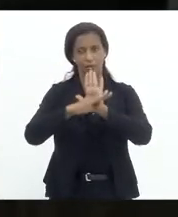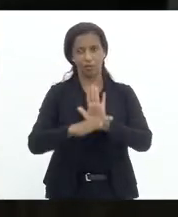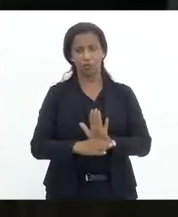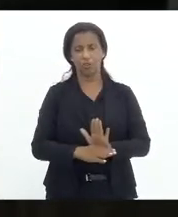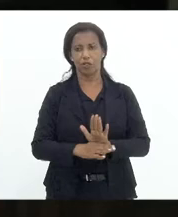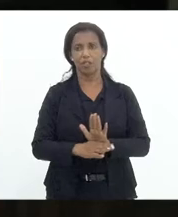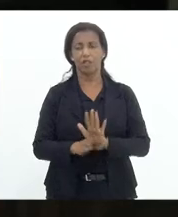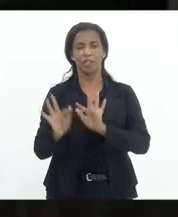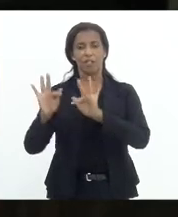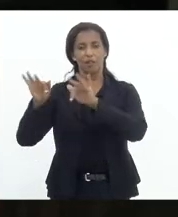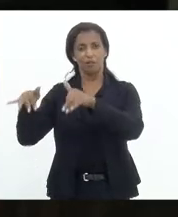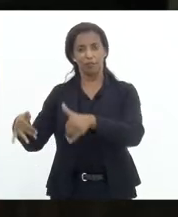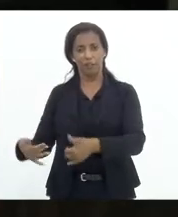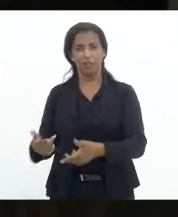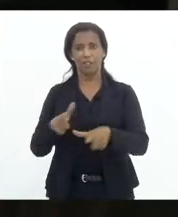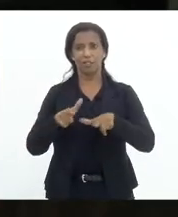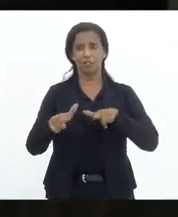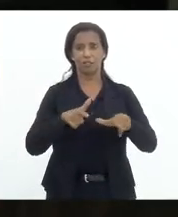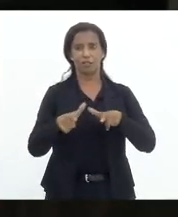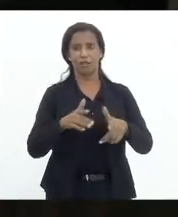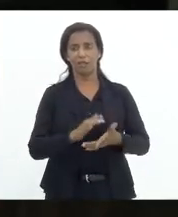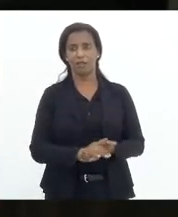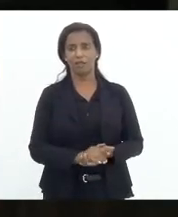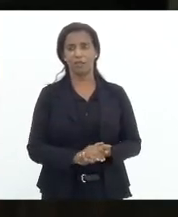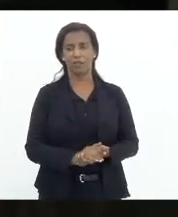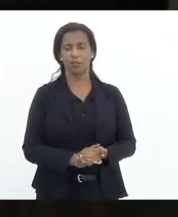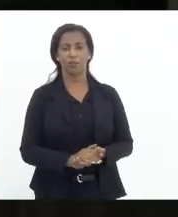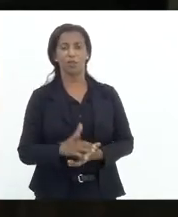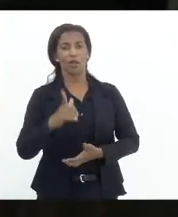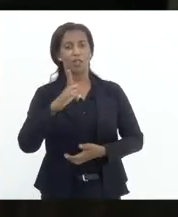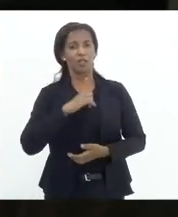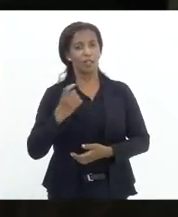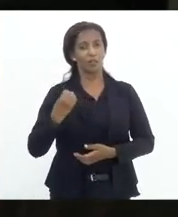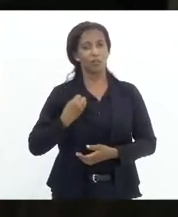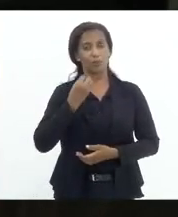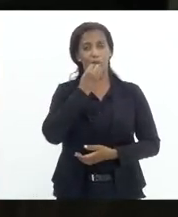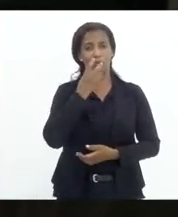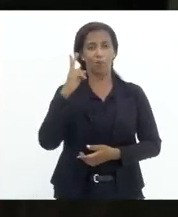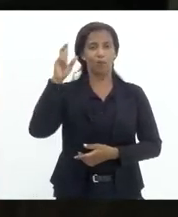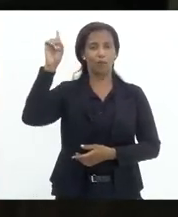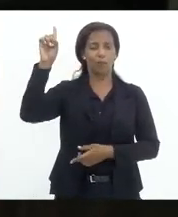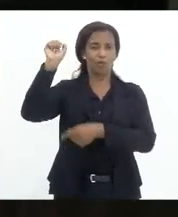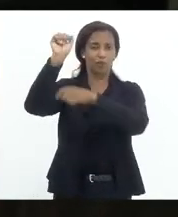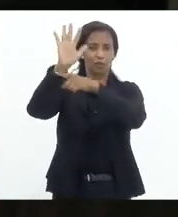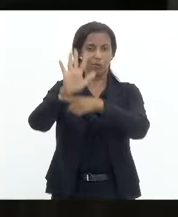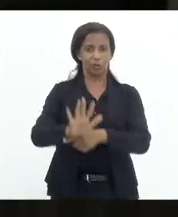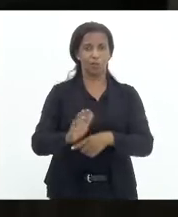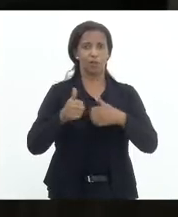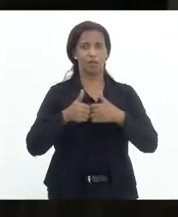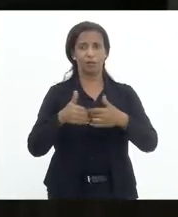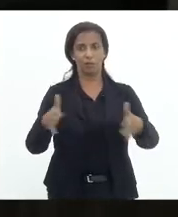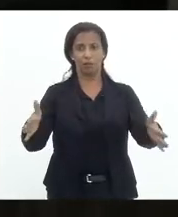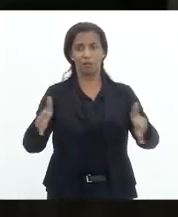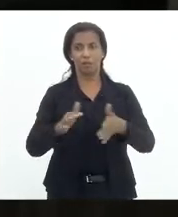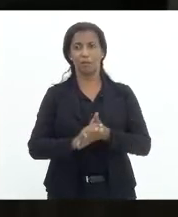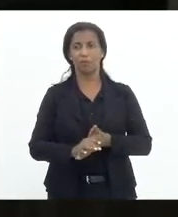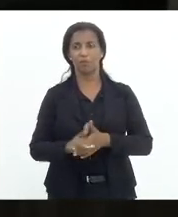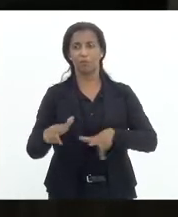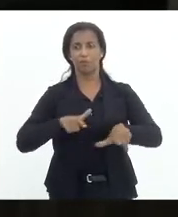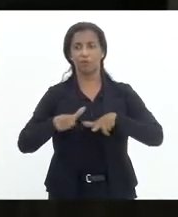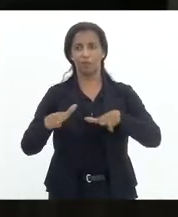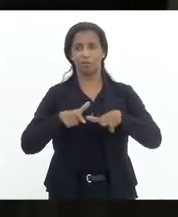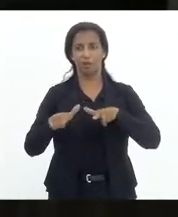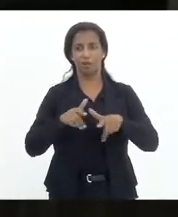dia pertence encerra os trabalhos havendo número legal sobre a proteção de Deus e de sermos os